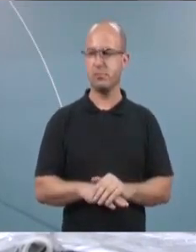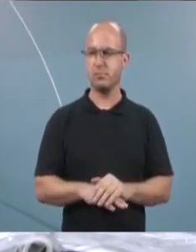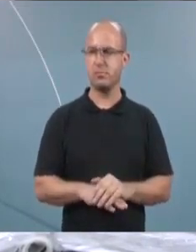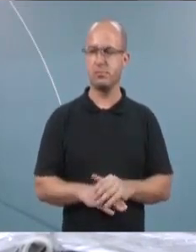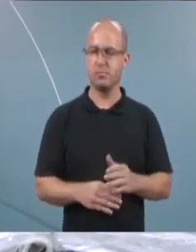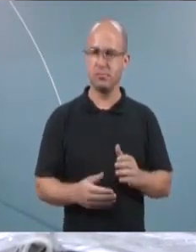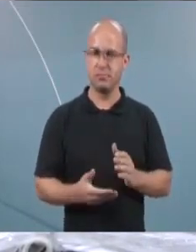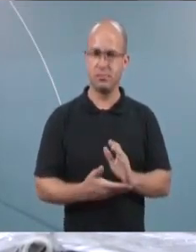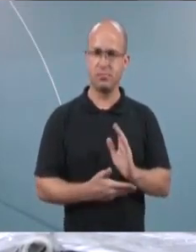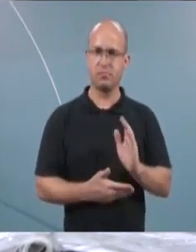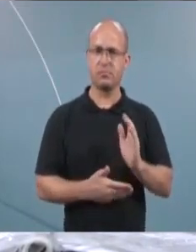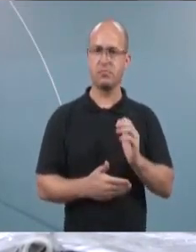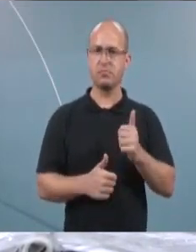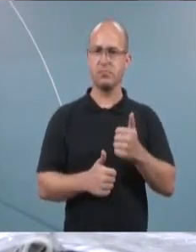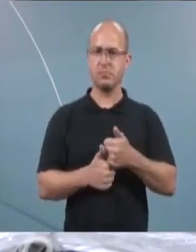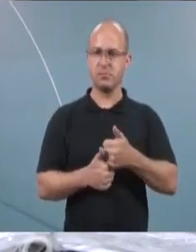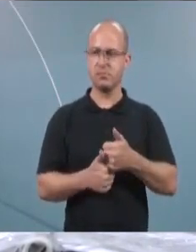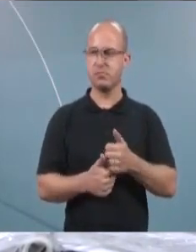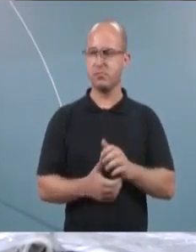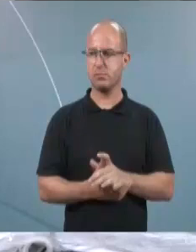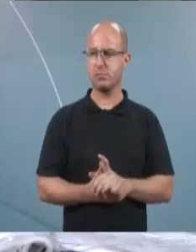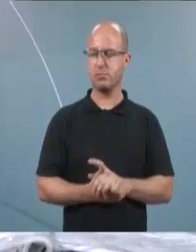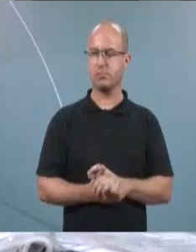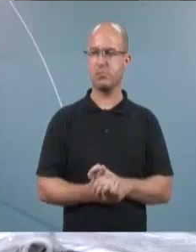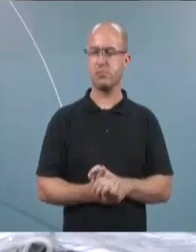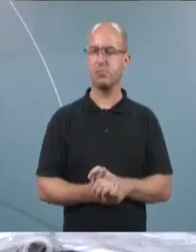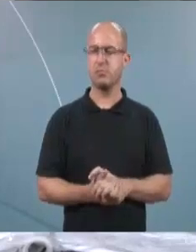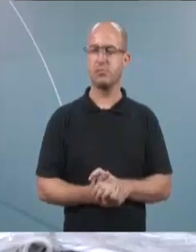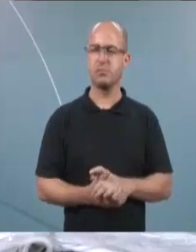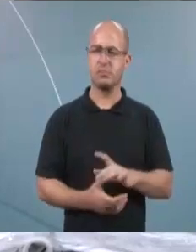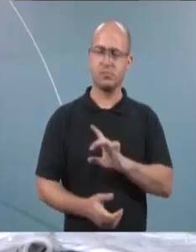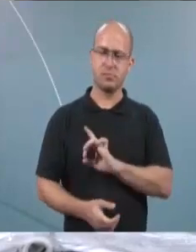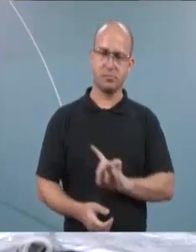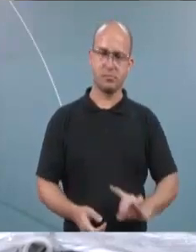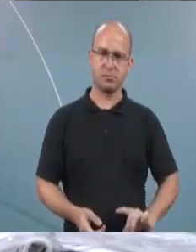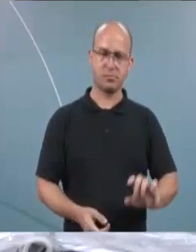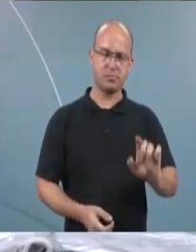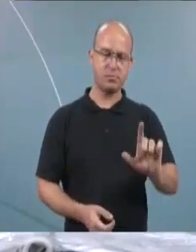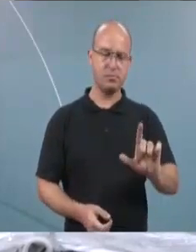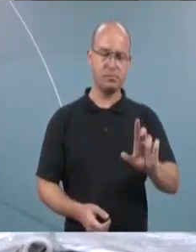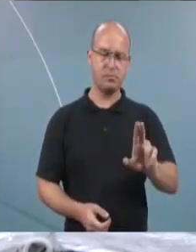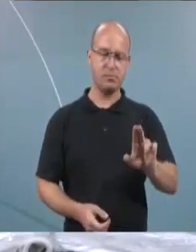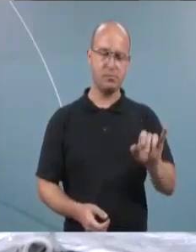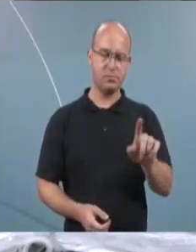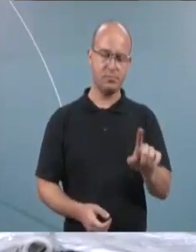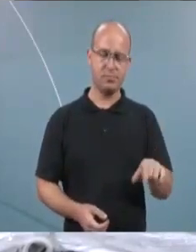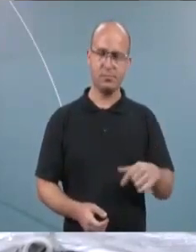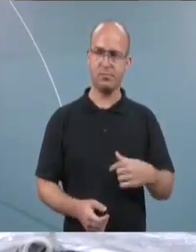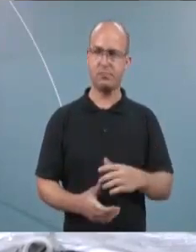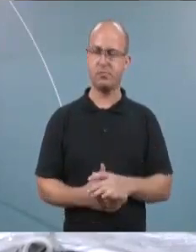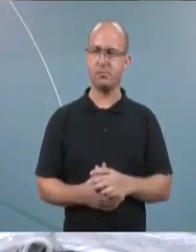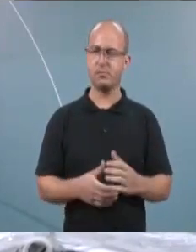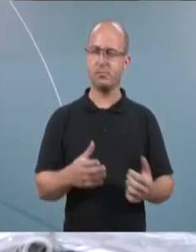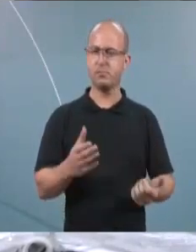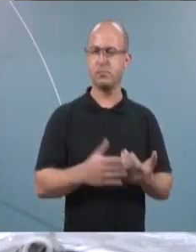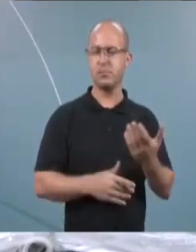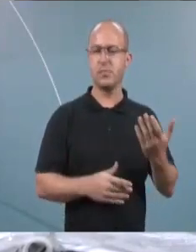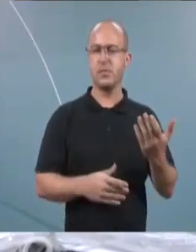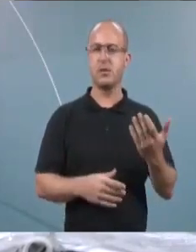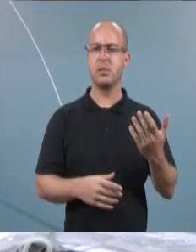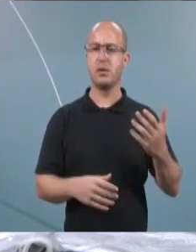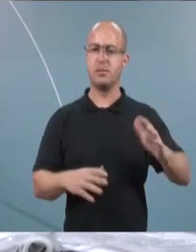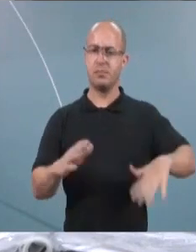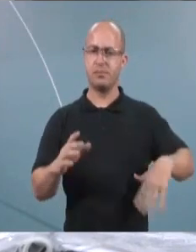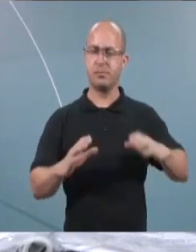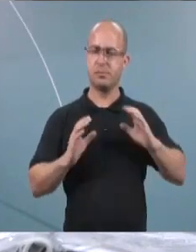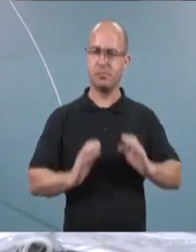aprovado substitutivo ainda Deputado luí Eduardo institui a política praia cidadão no âmbito do